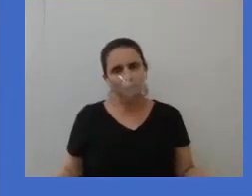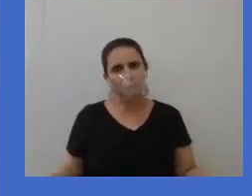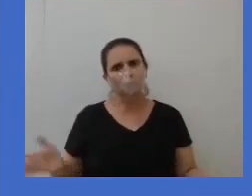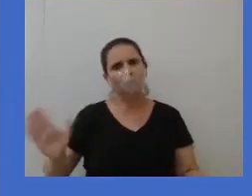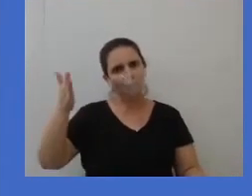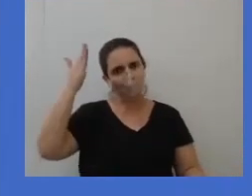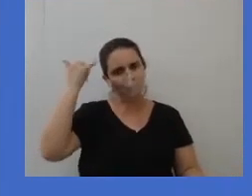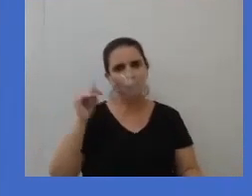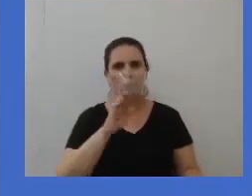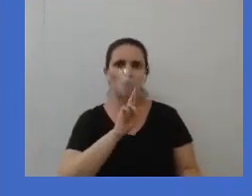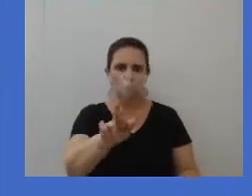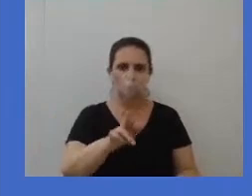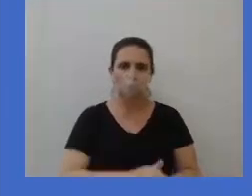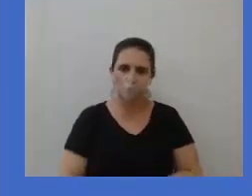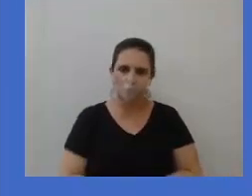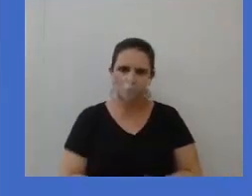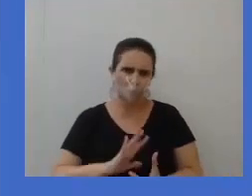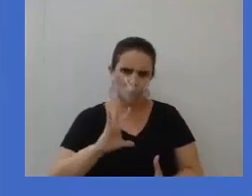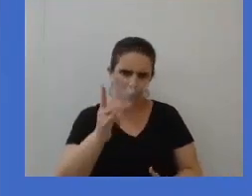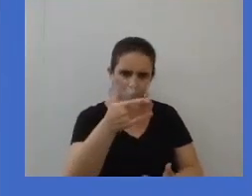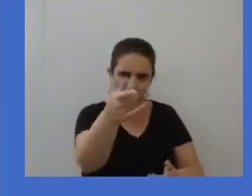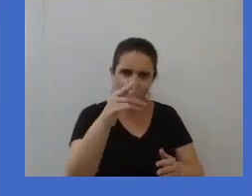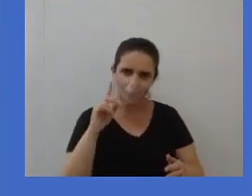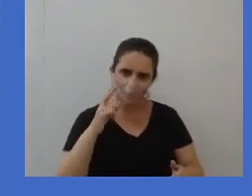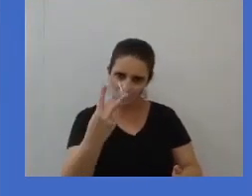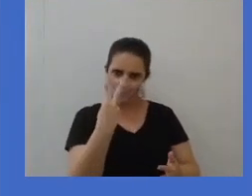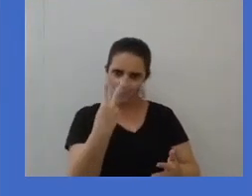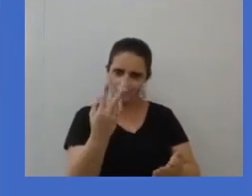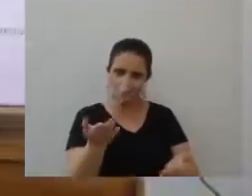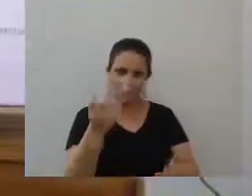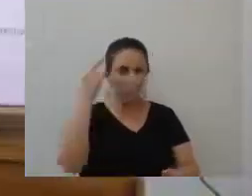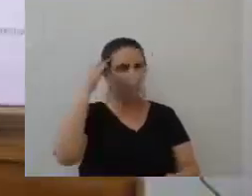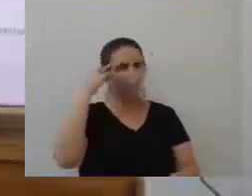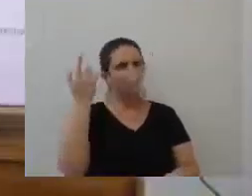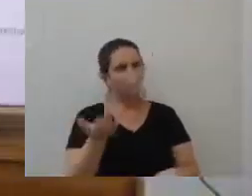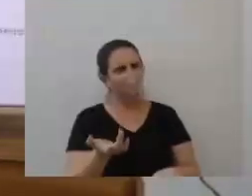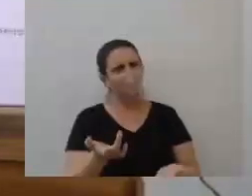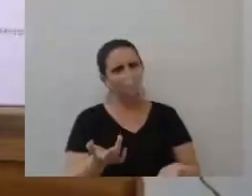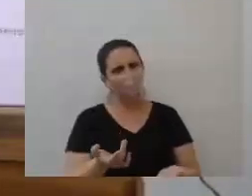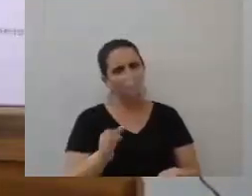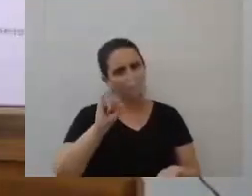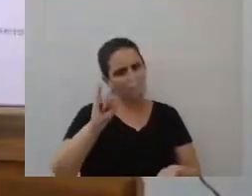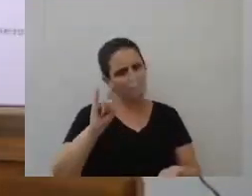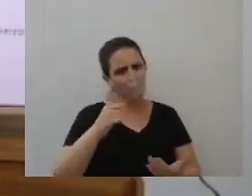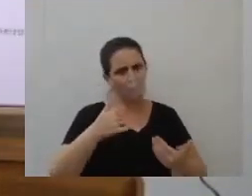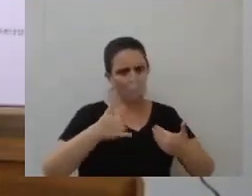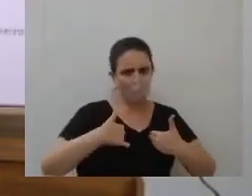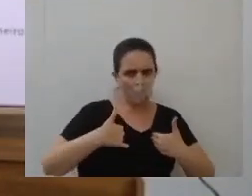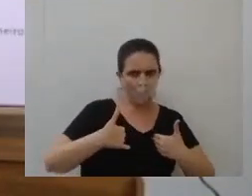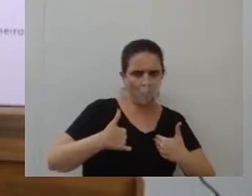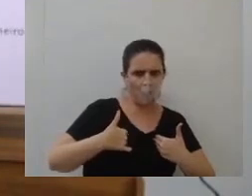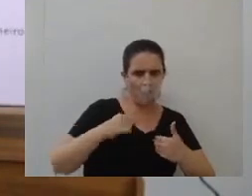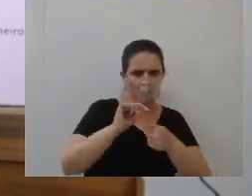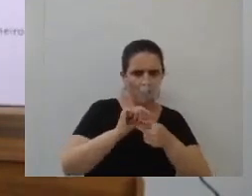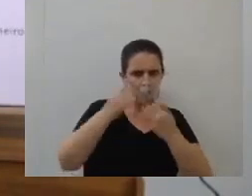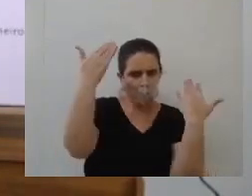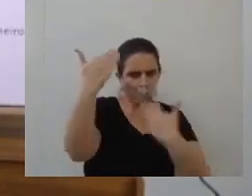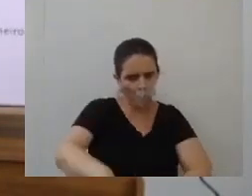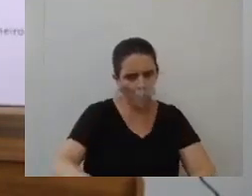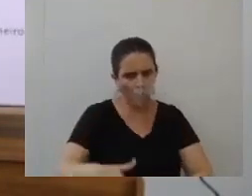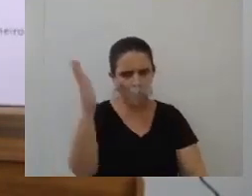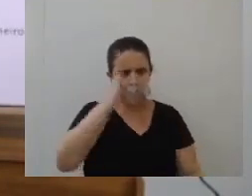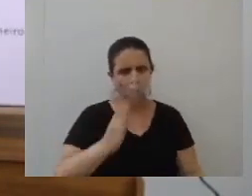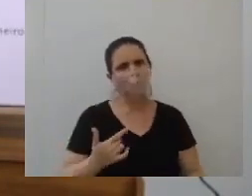já sabe a resposta. Todos vocês que estão em casa estão pensando assim certamente. Se eu estivesse fazendo esta